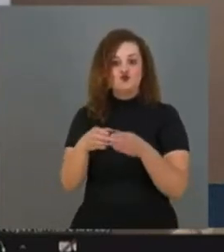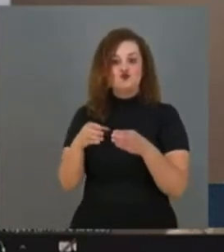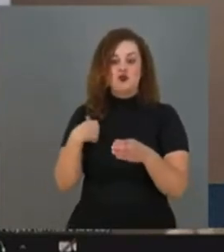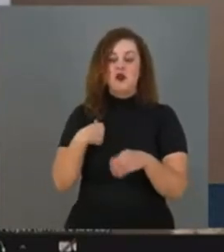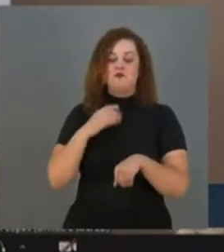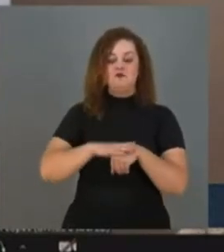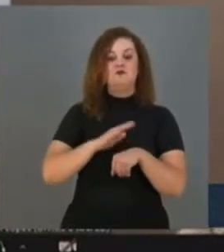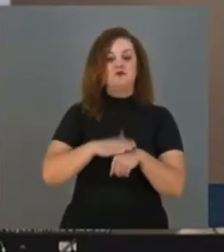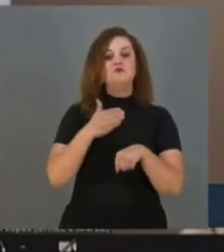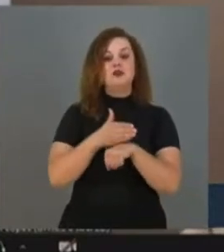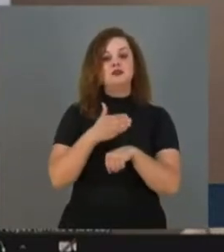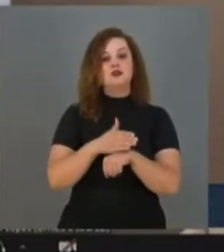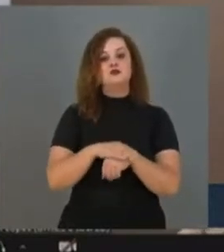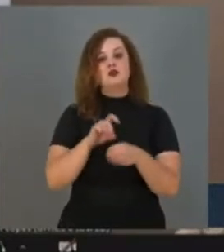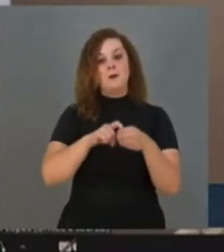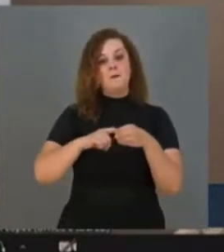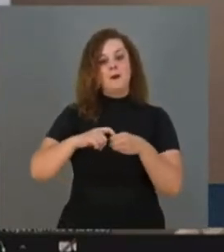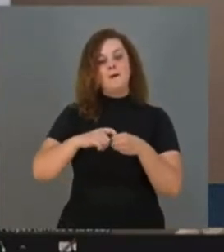associado.